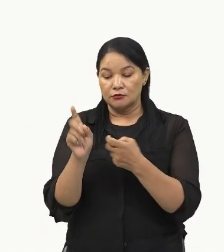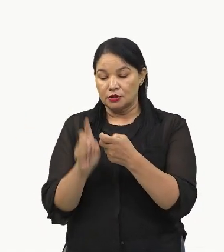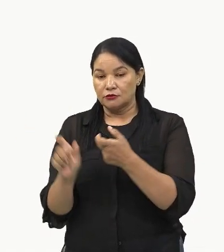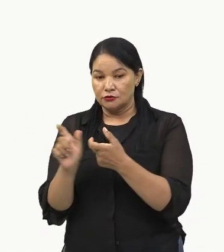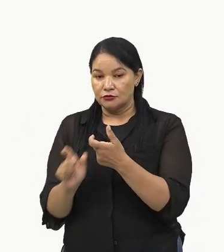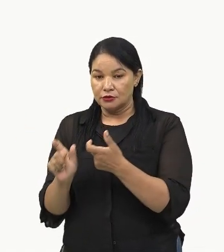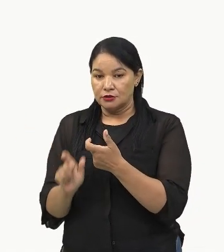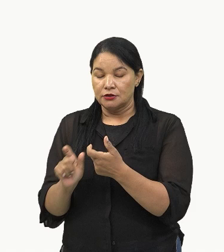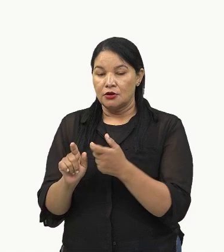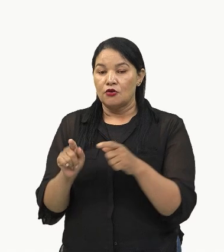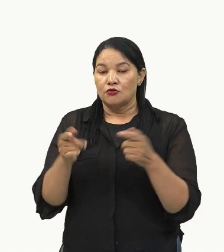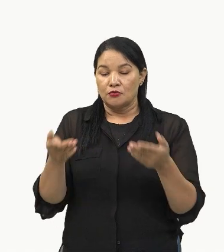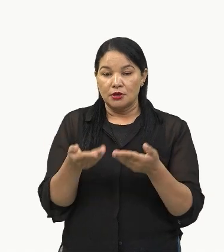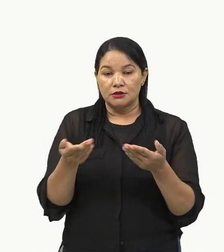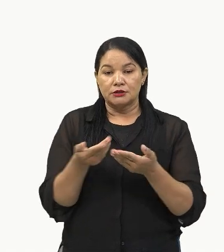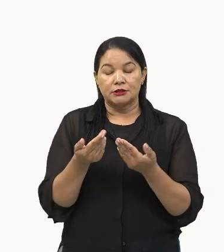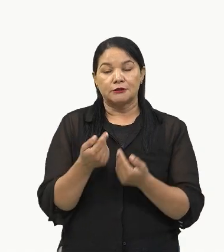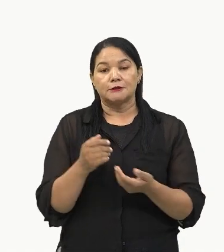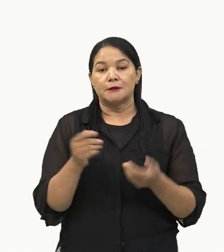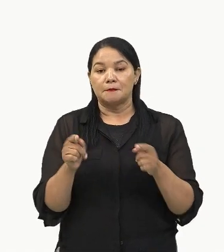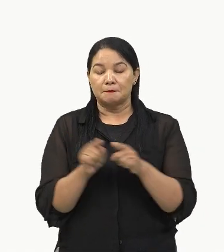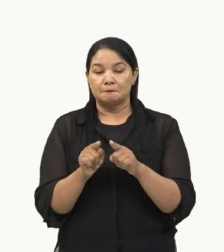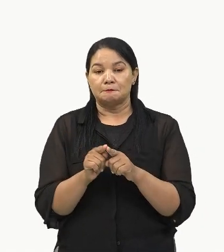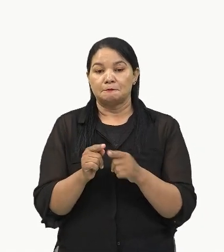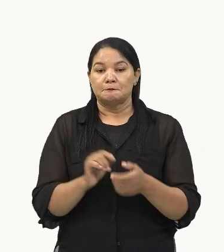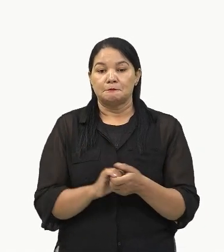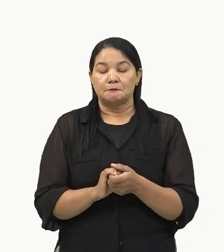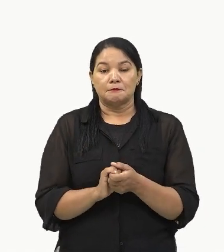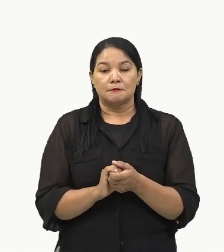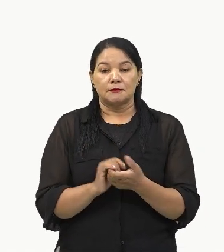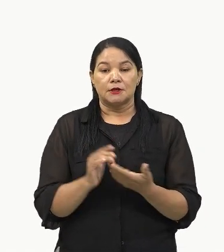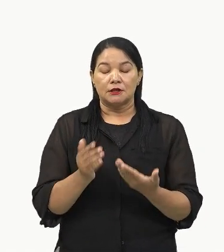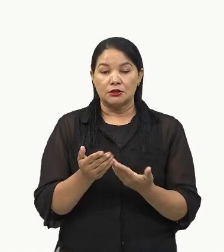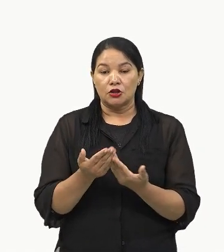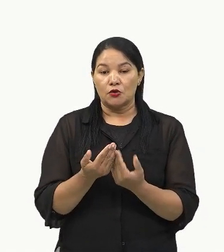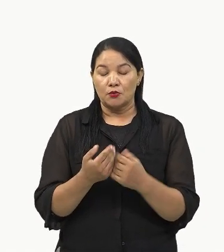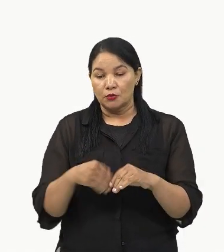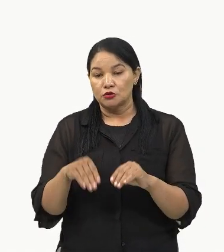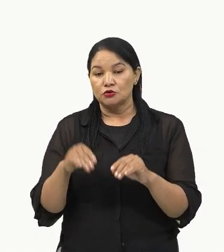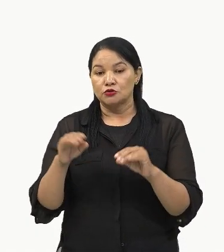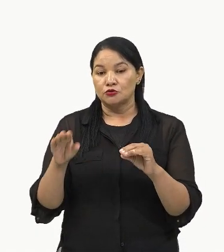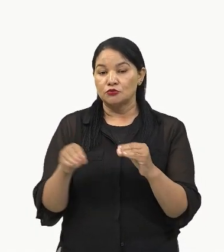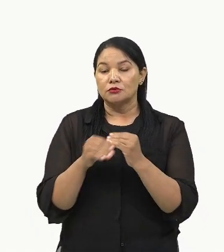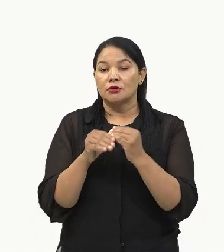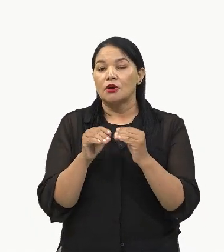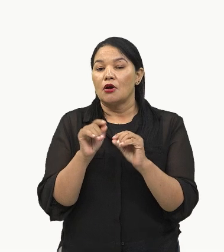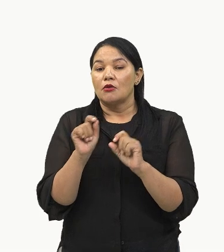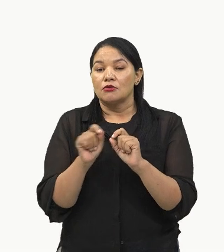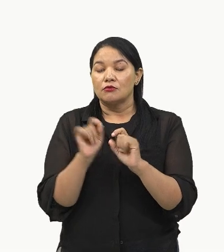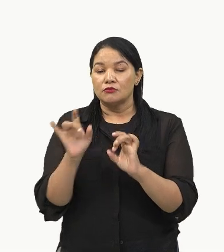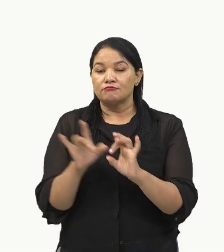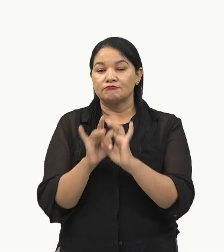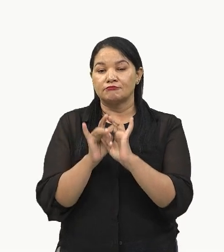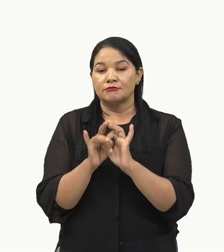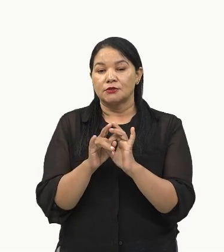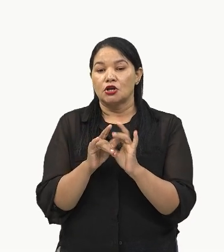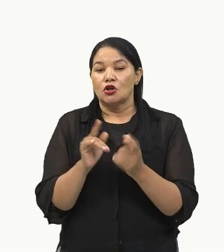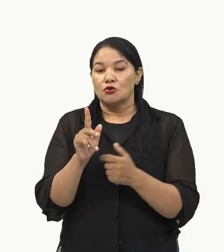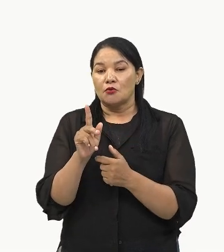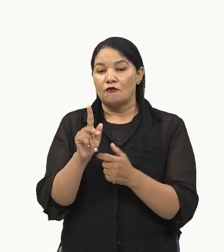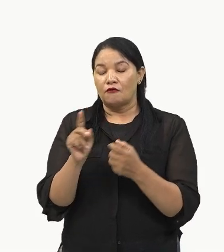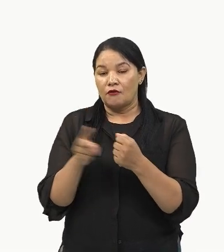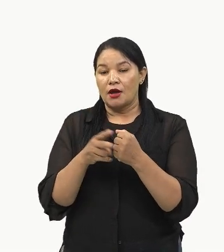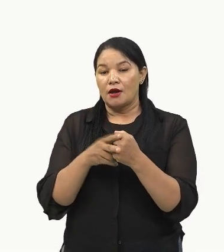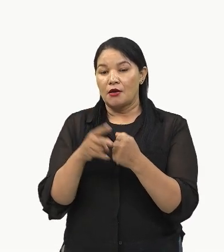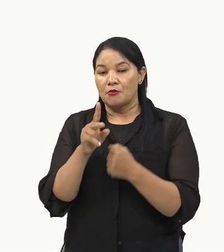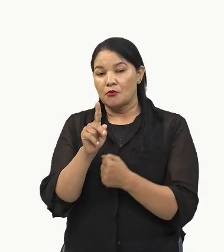indicativo. Quando nós juntamos o presente do indicativo com qualquer particípio irregular